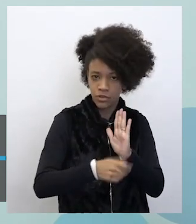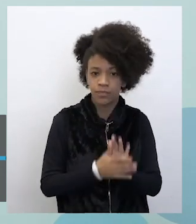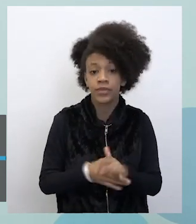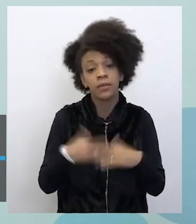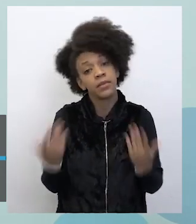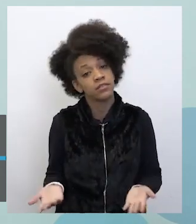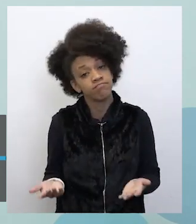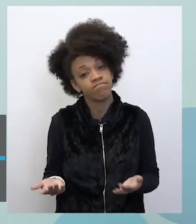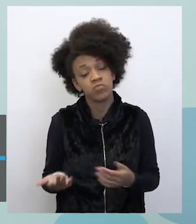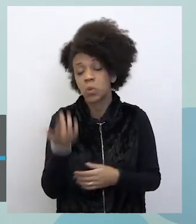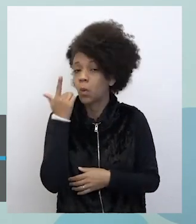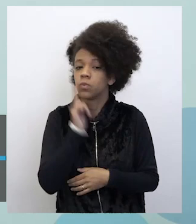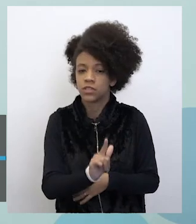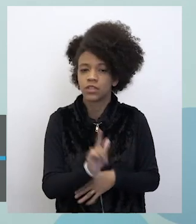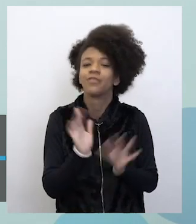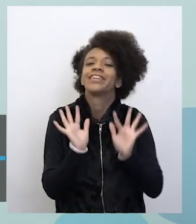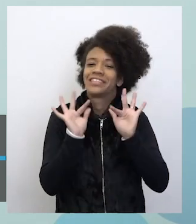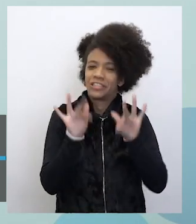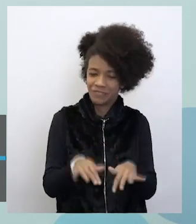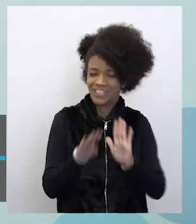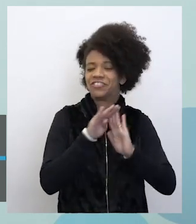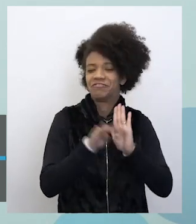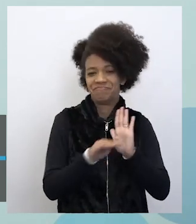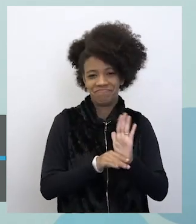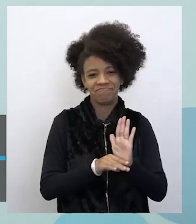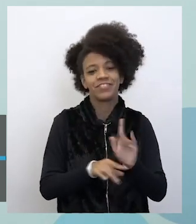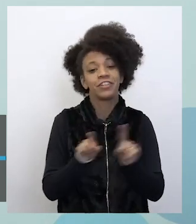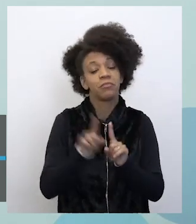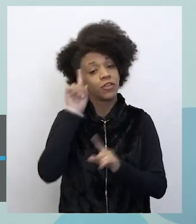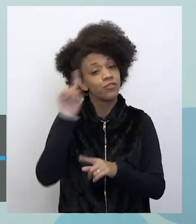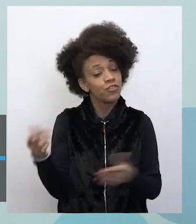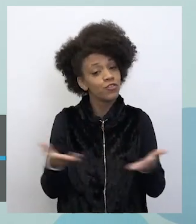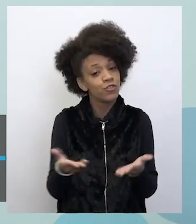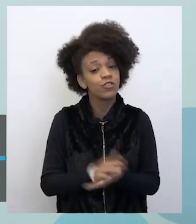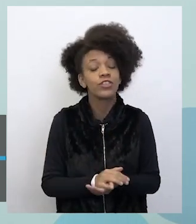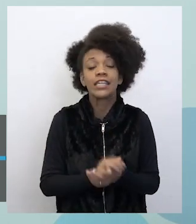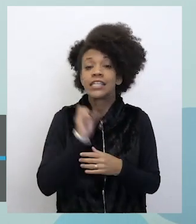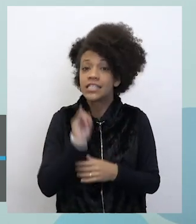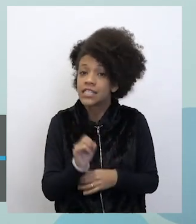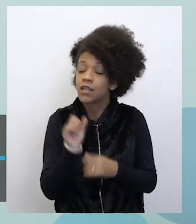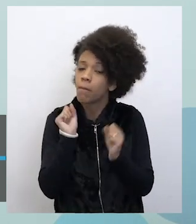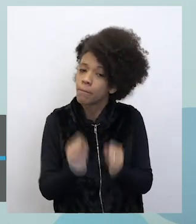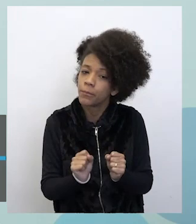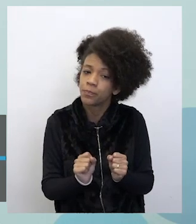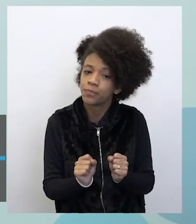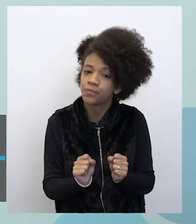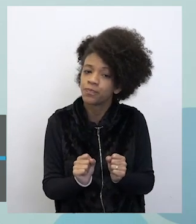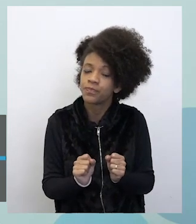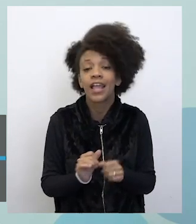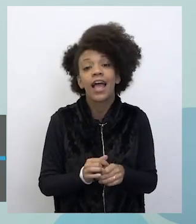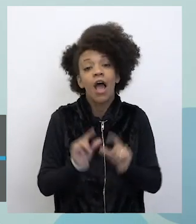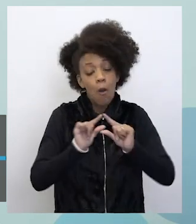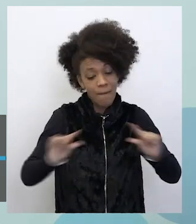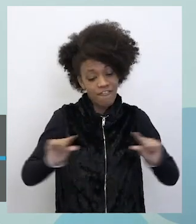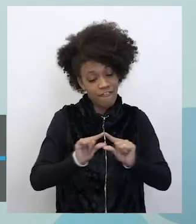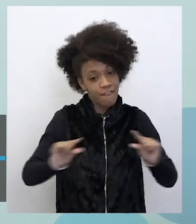quem ainda não conseguiu, vai terminar a parte de baixo também colocando a data e, se possível, gente, vai colocar uma